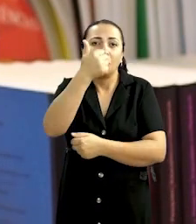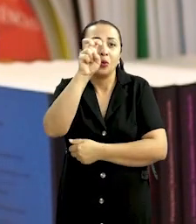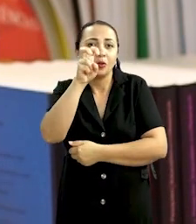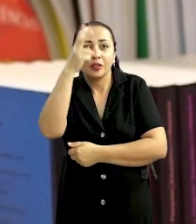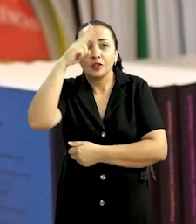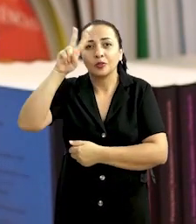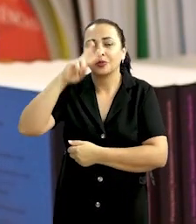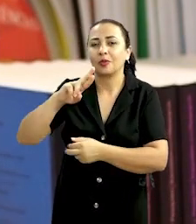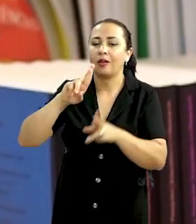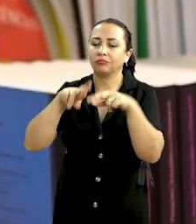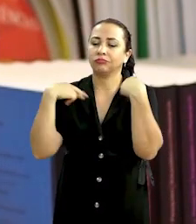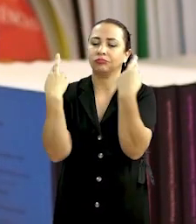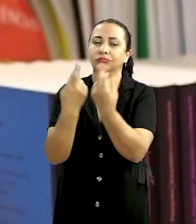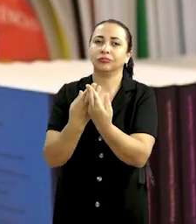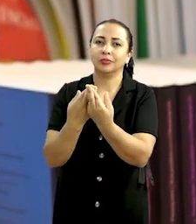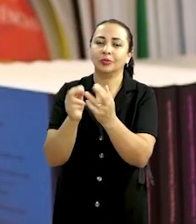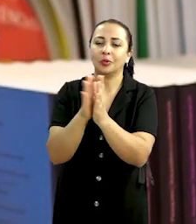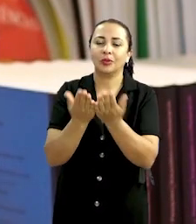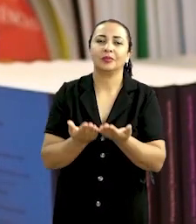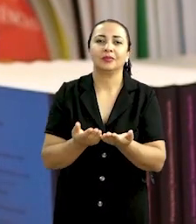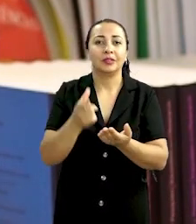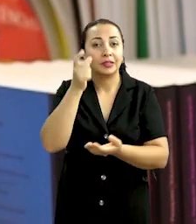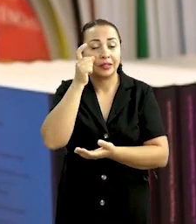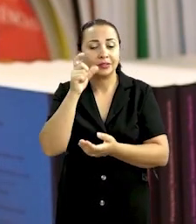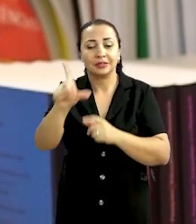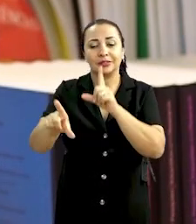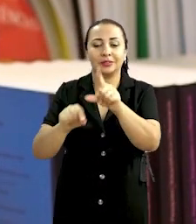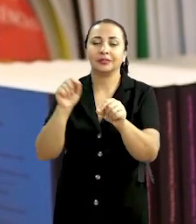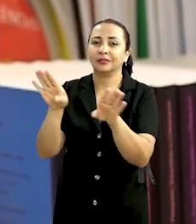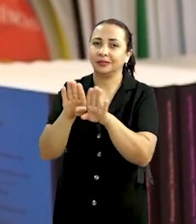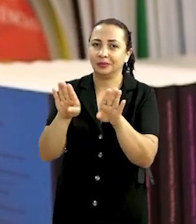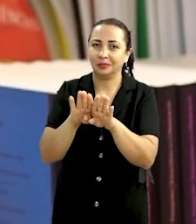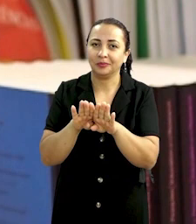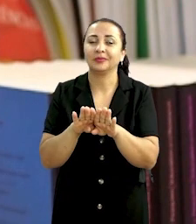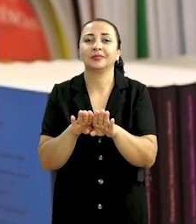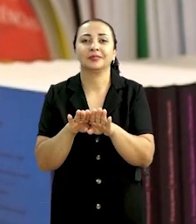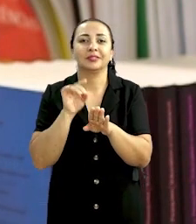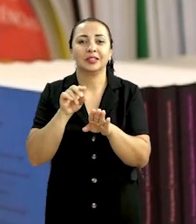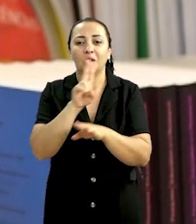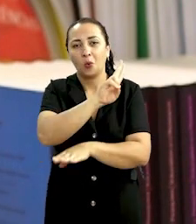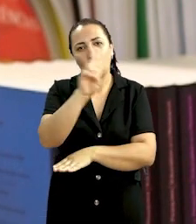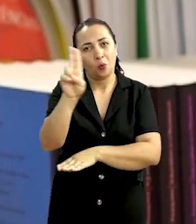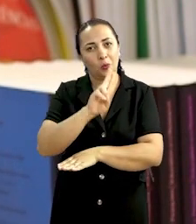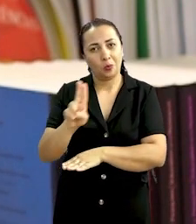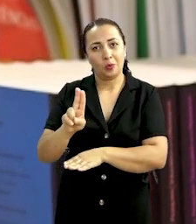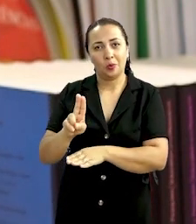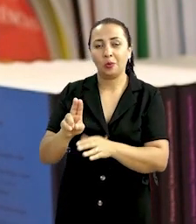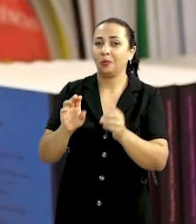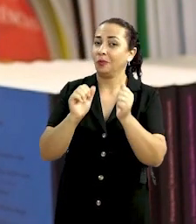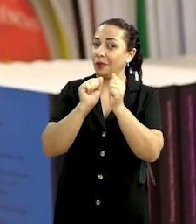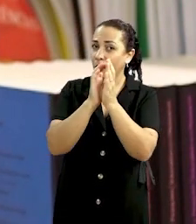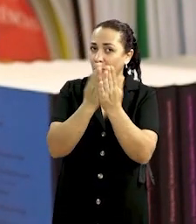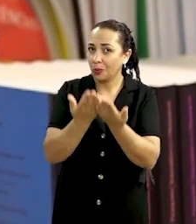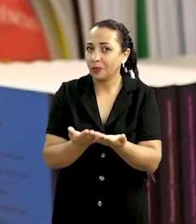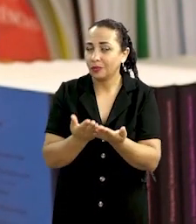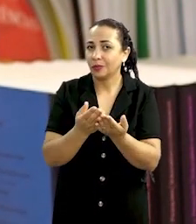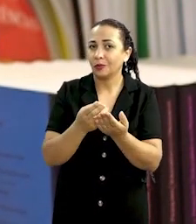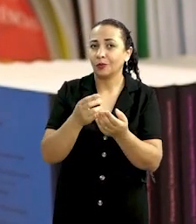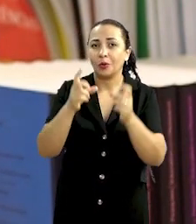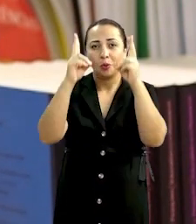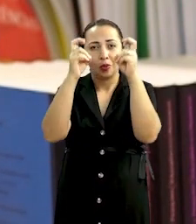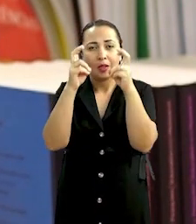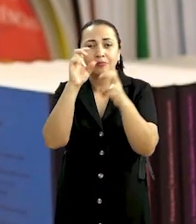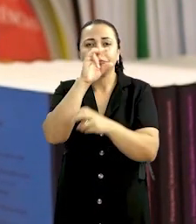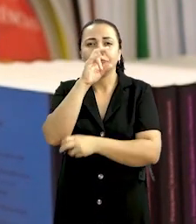15 contos que reúnem esse livro. É interessante destacar também que o nome do livro, o título do livro,